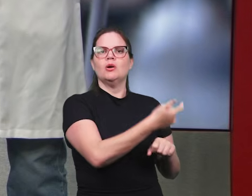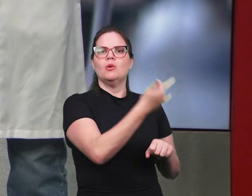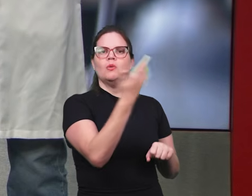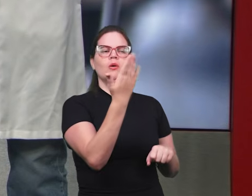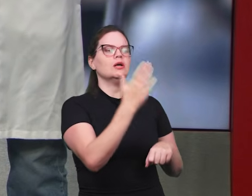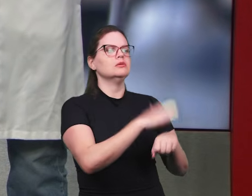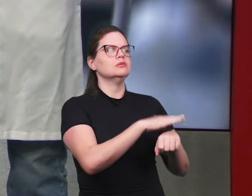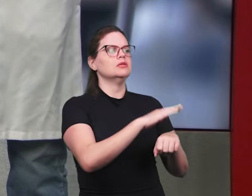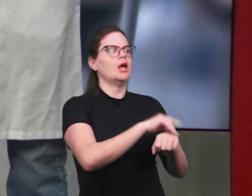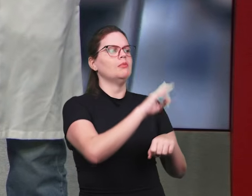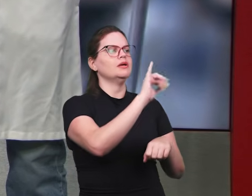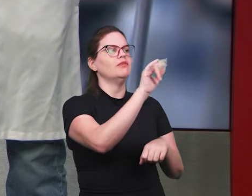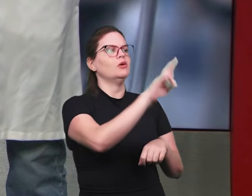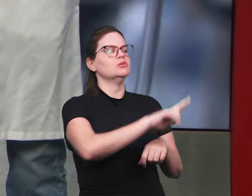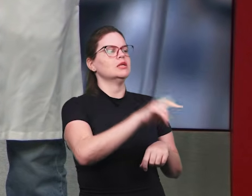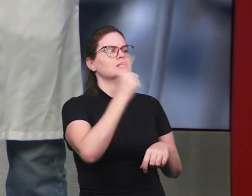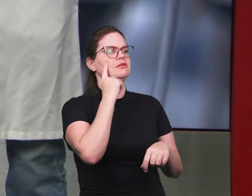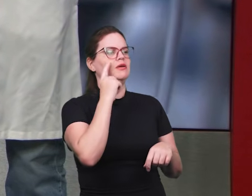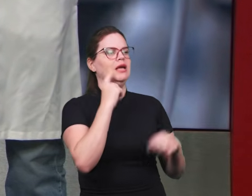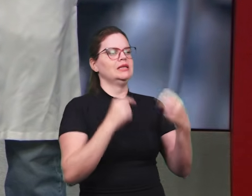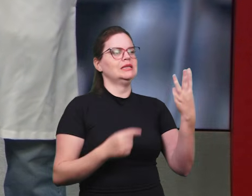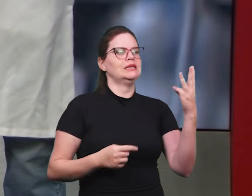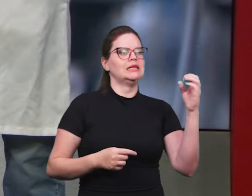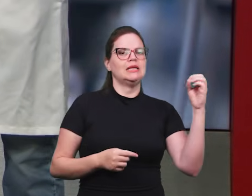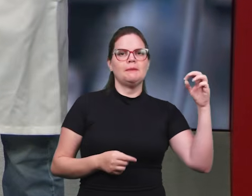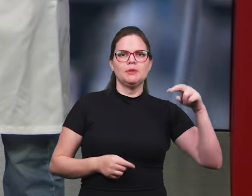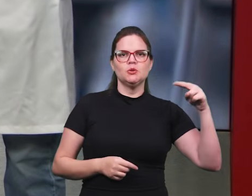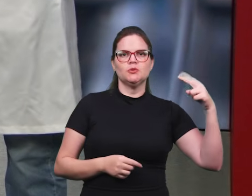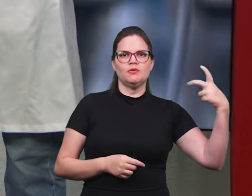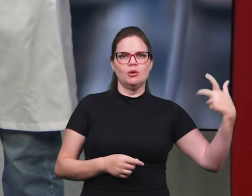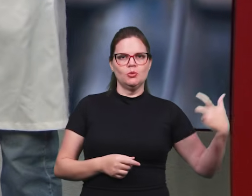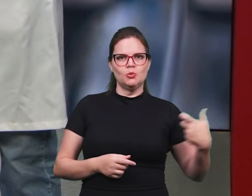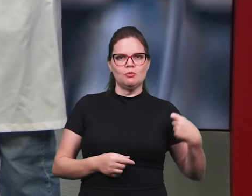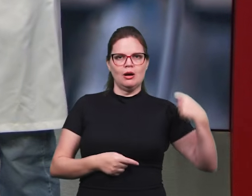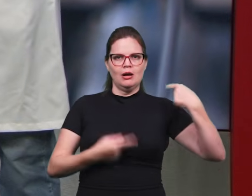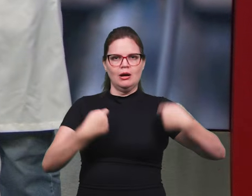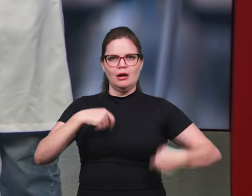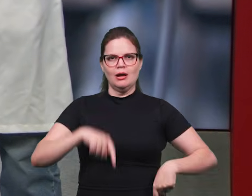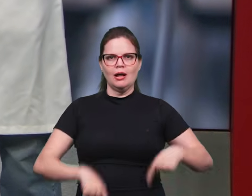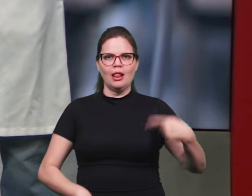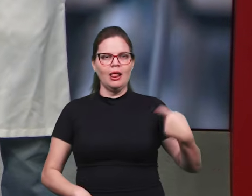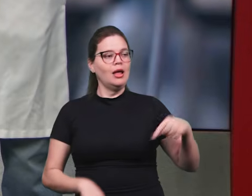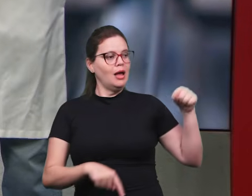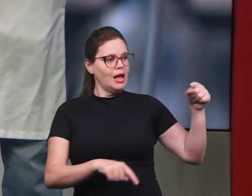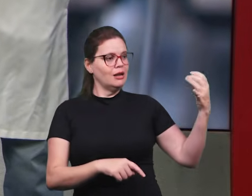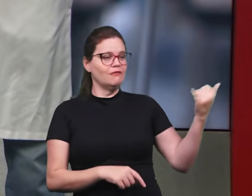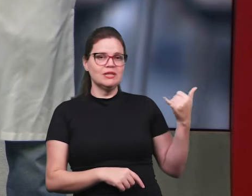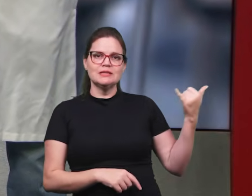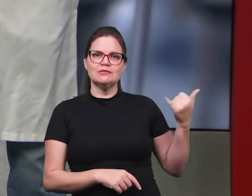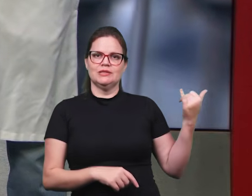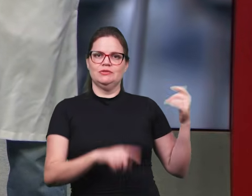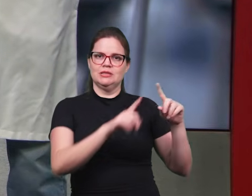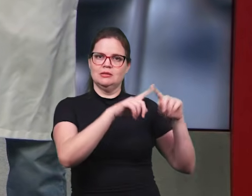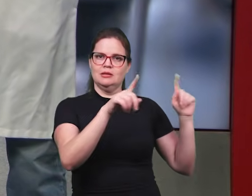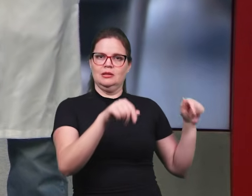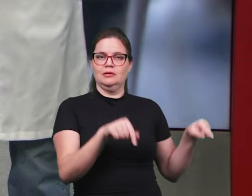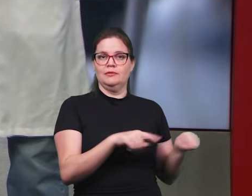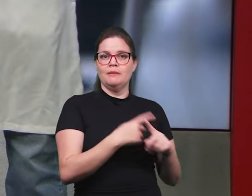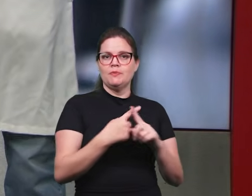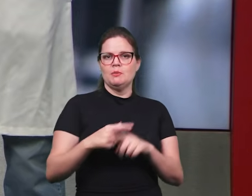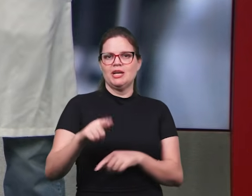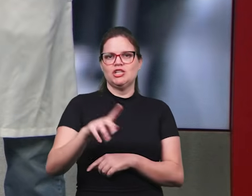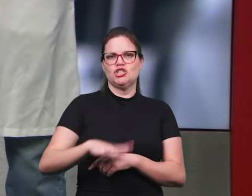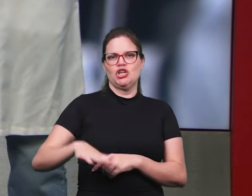o próprio equipamento fala, ó, em 30 minutos vai eliminar. Eu estou fazendo anestesia junto inalatória, porque essa anestesia geral, ela